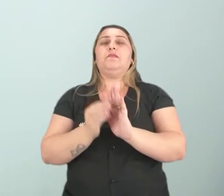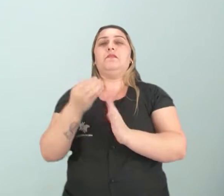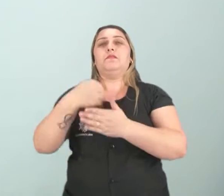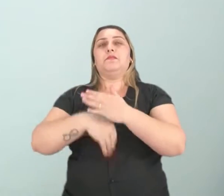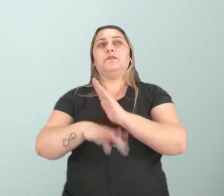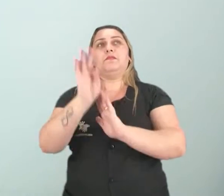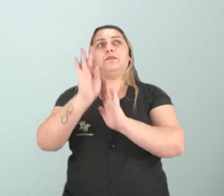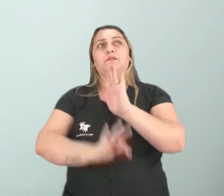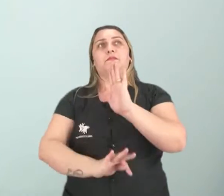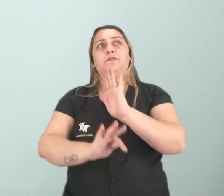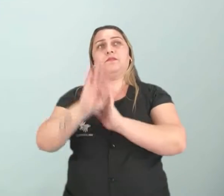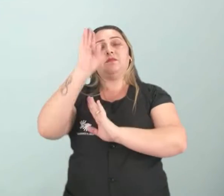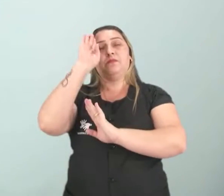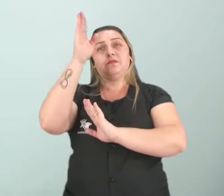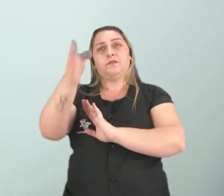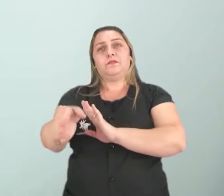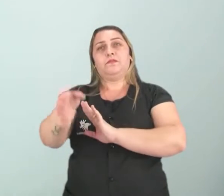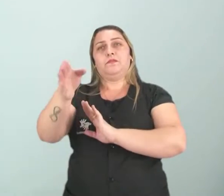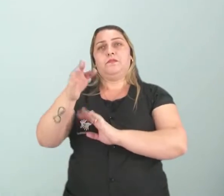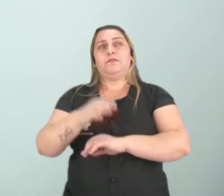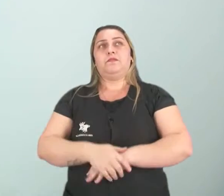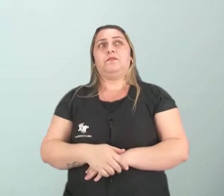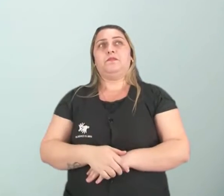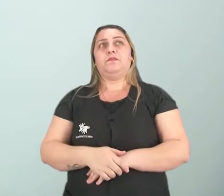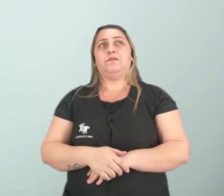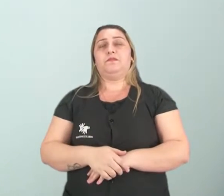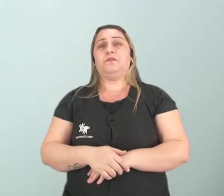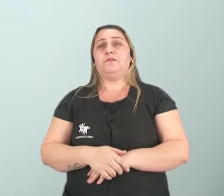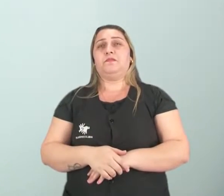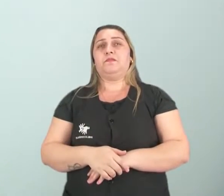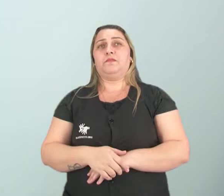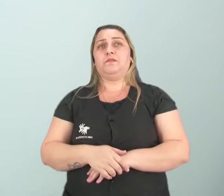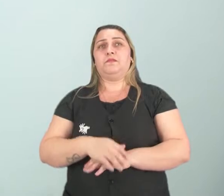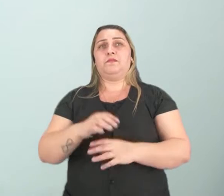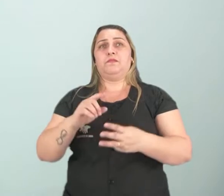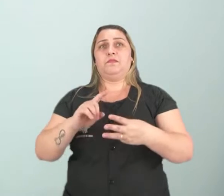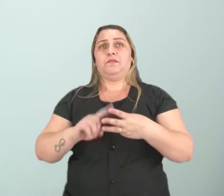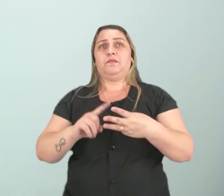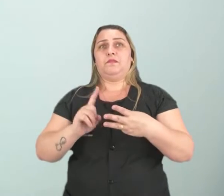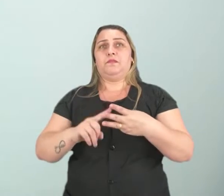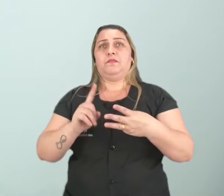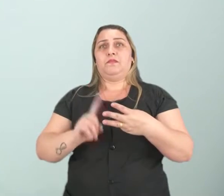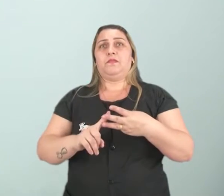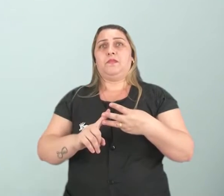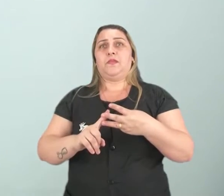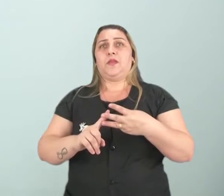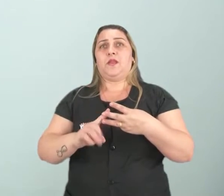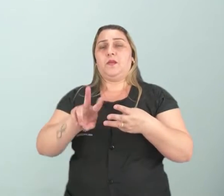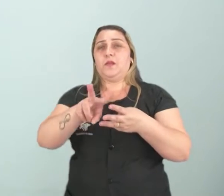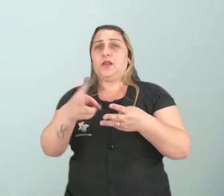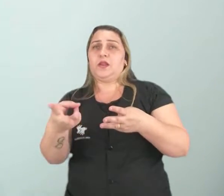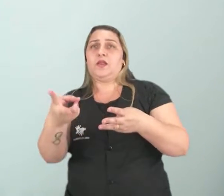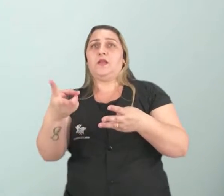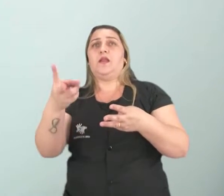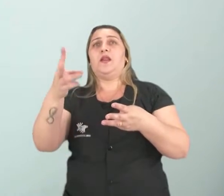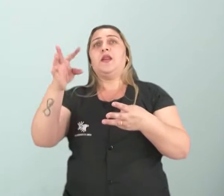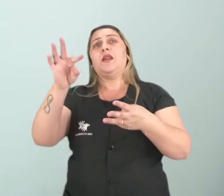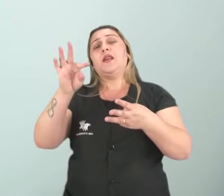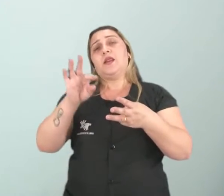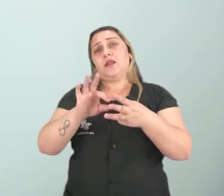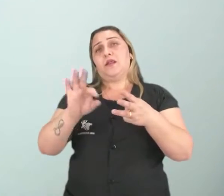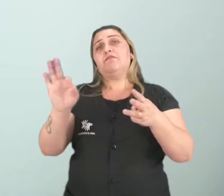textos o princípio da não contradição, o princípio da não tautologia e o princípio